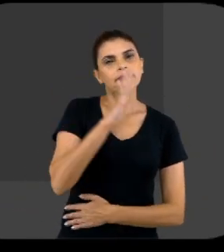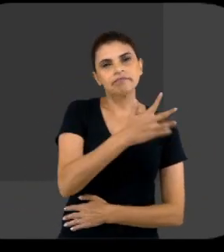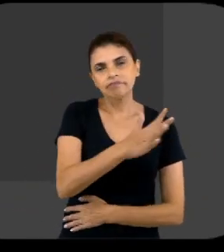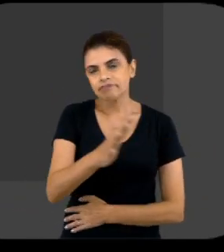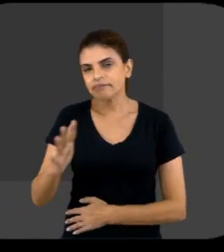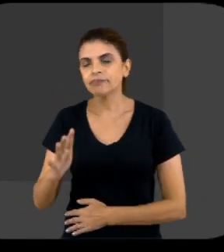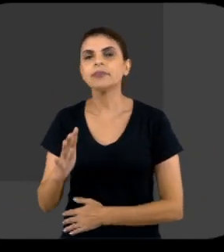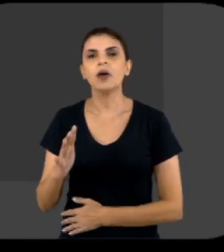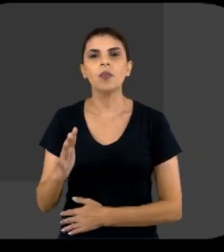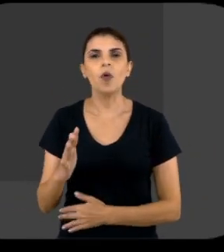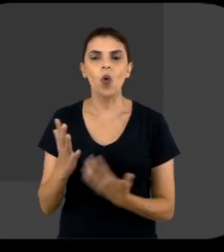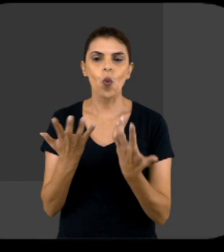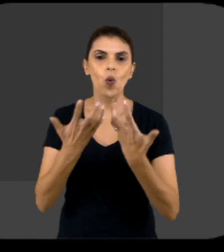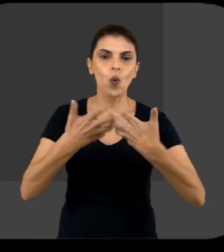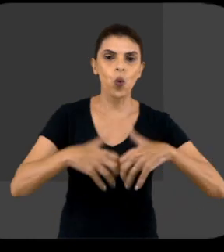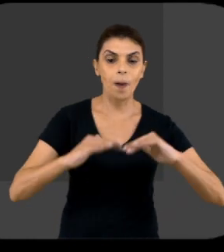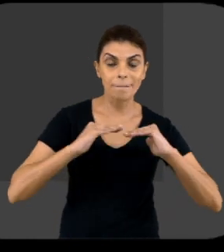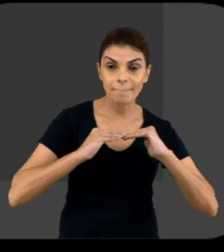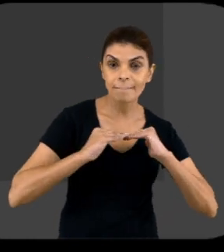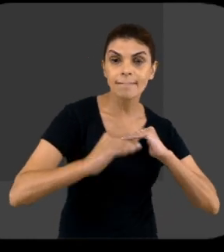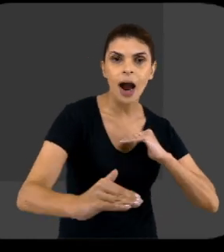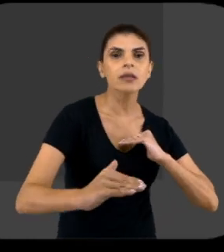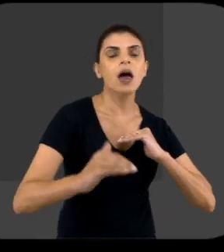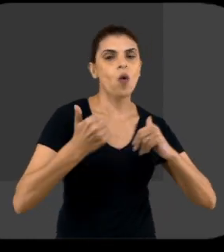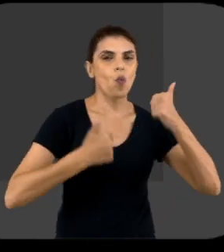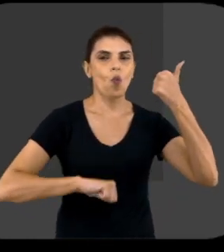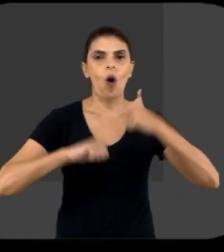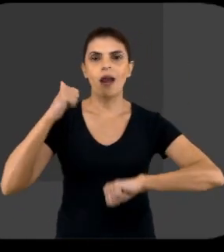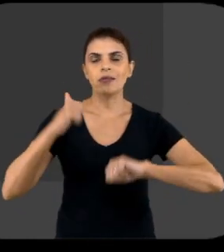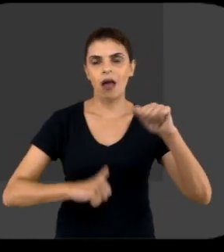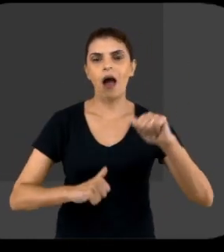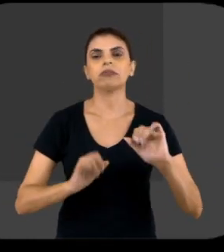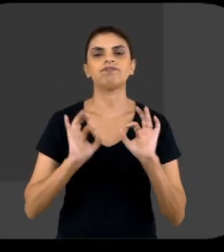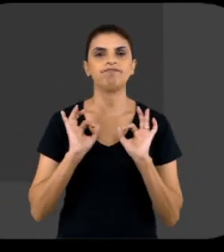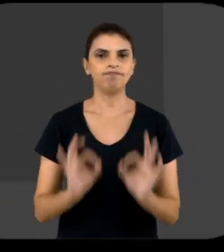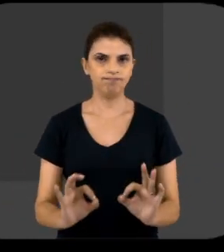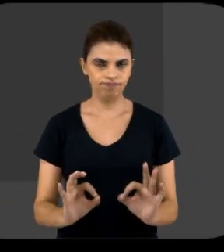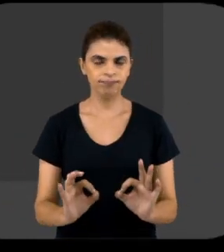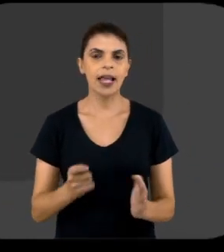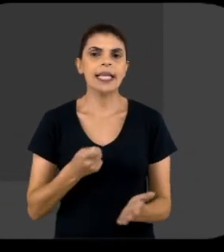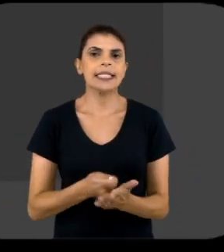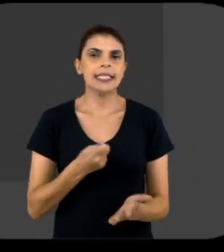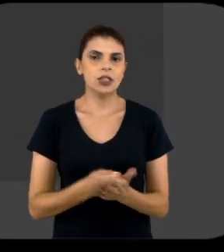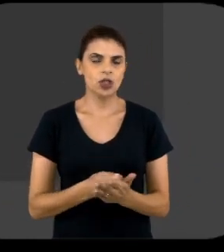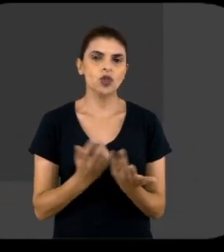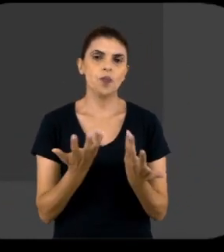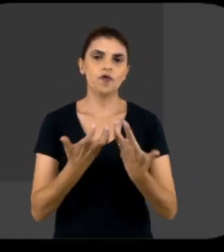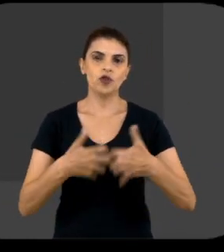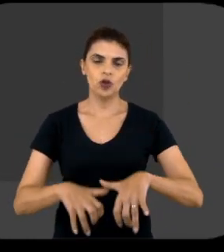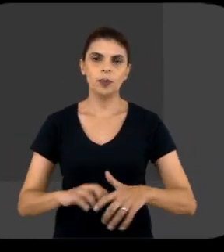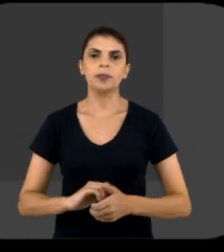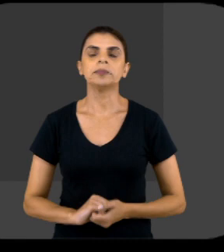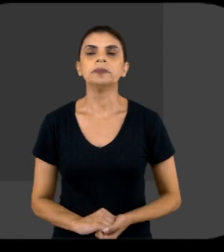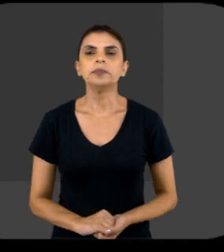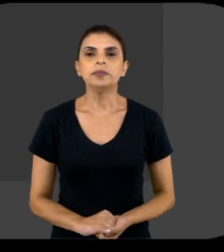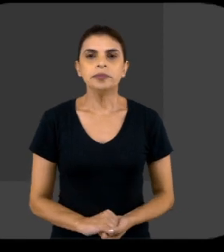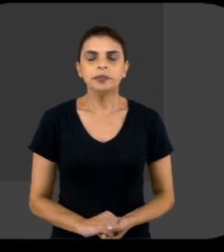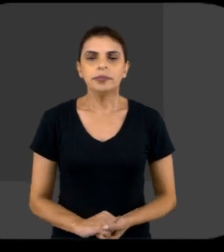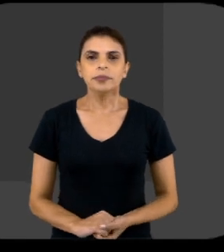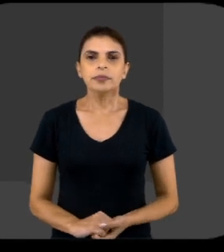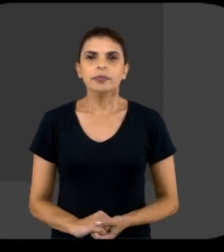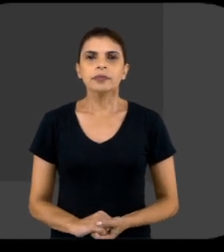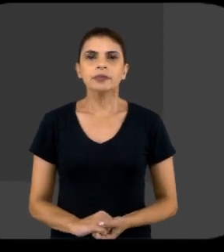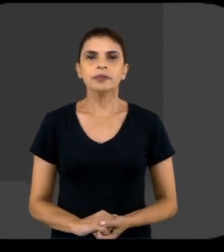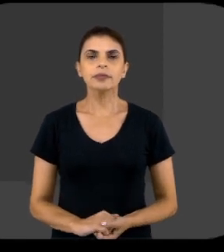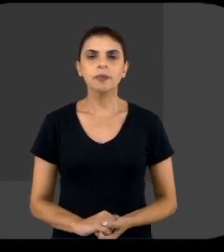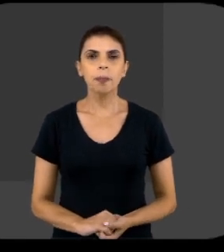para que o laboratório se mantenha com um padrão de qualidade exigido para o funcionamento.